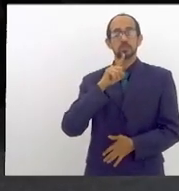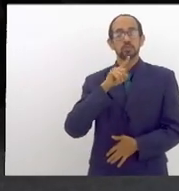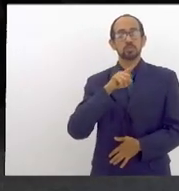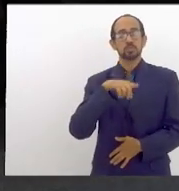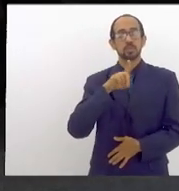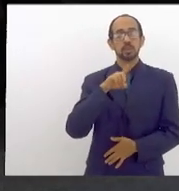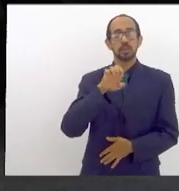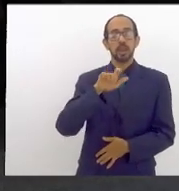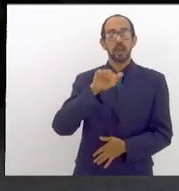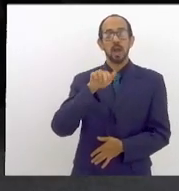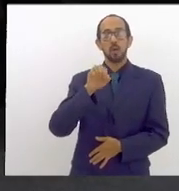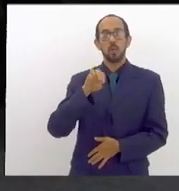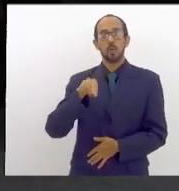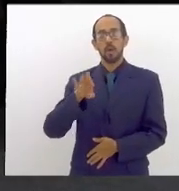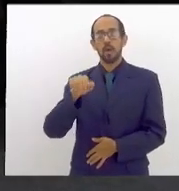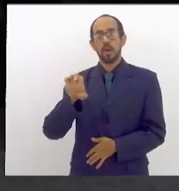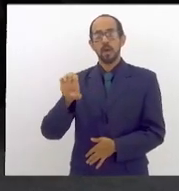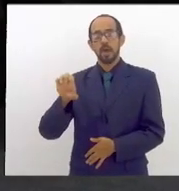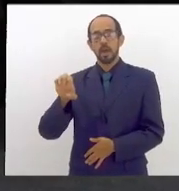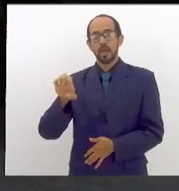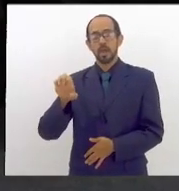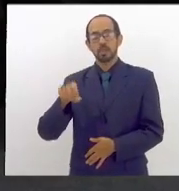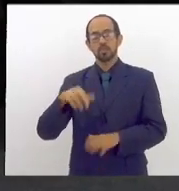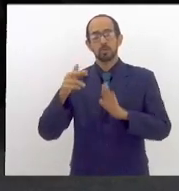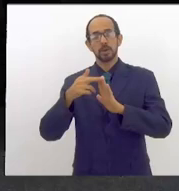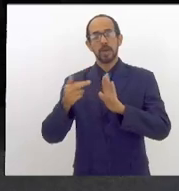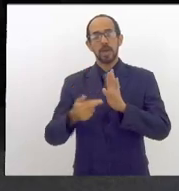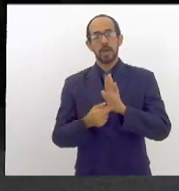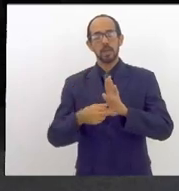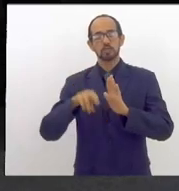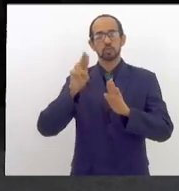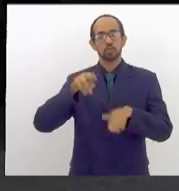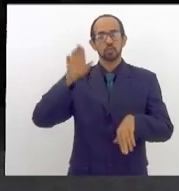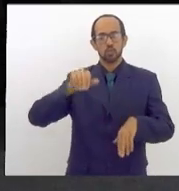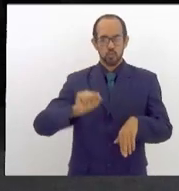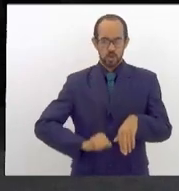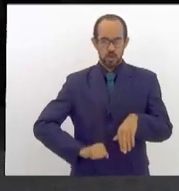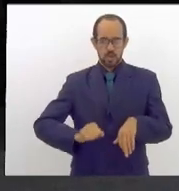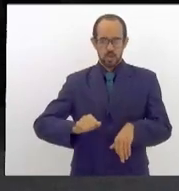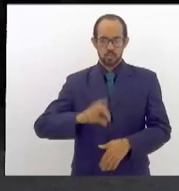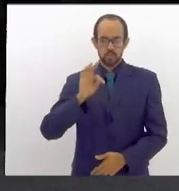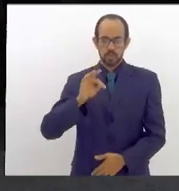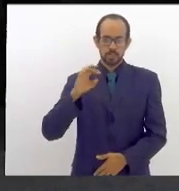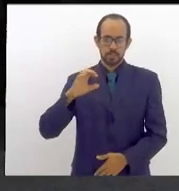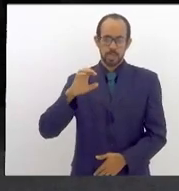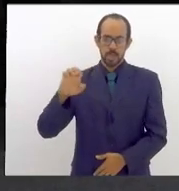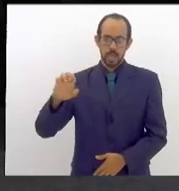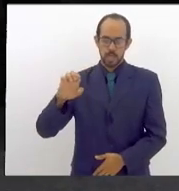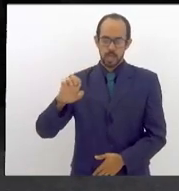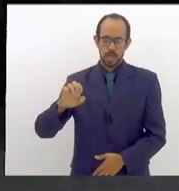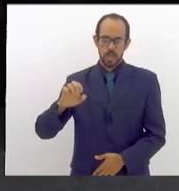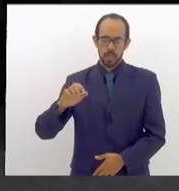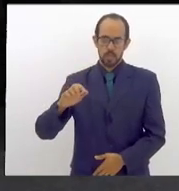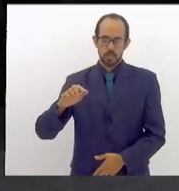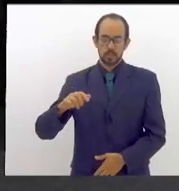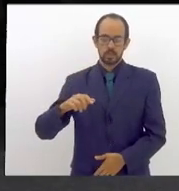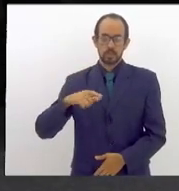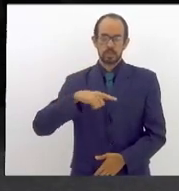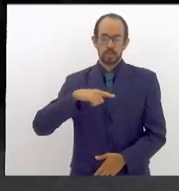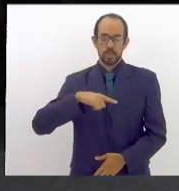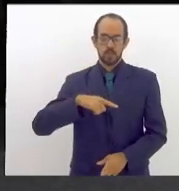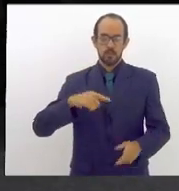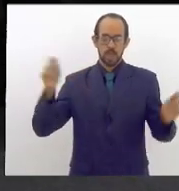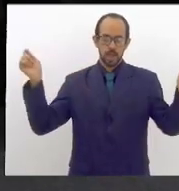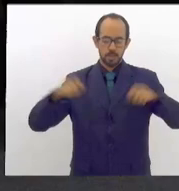de dela é sobre regras que jamais do tribunal de conta do Estado teve a possibilidade de checar o